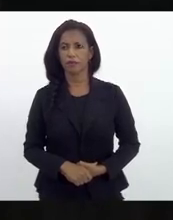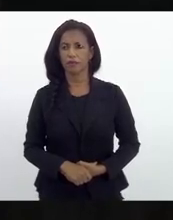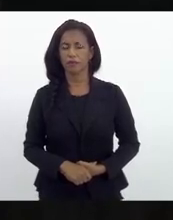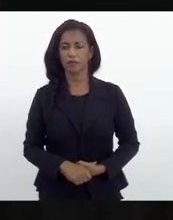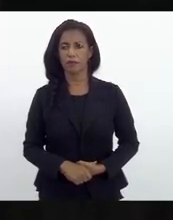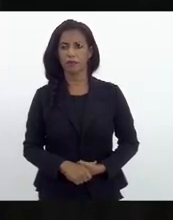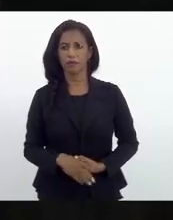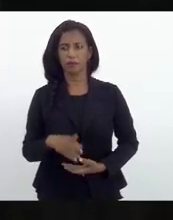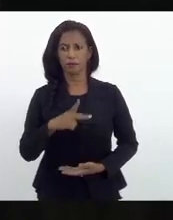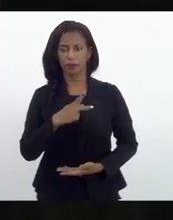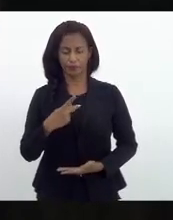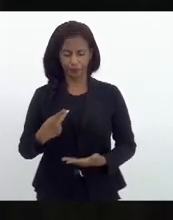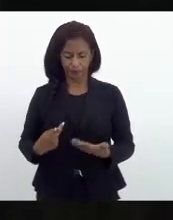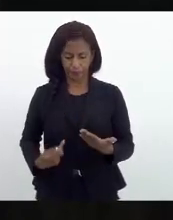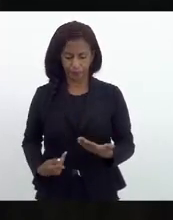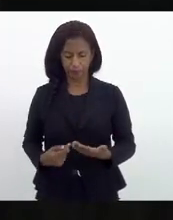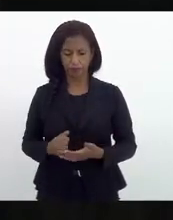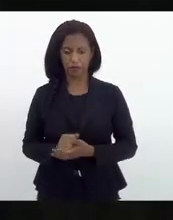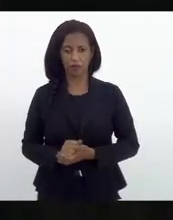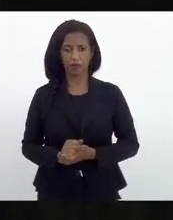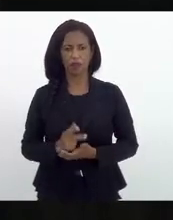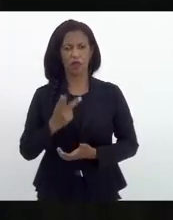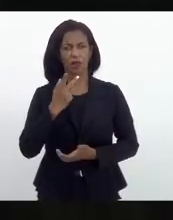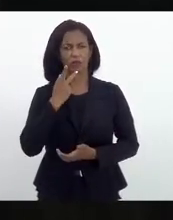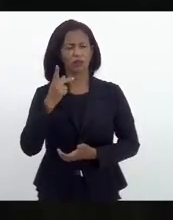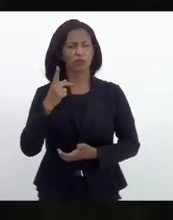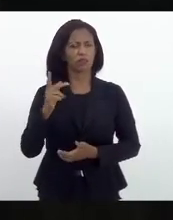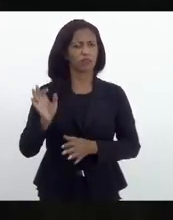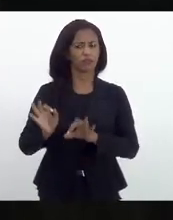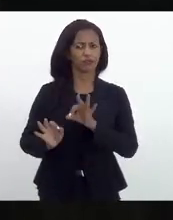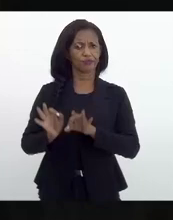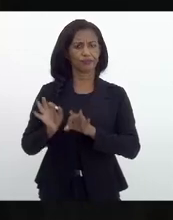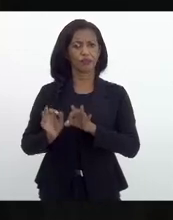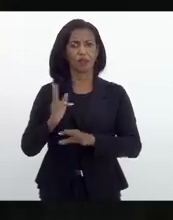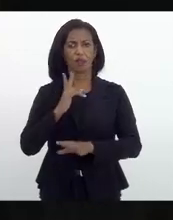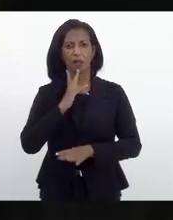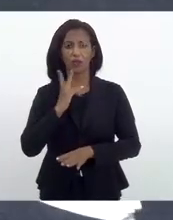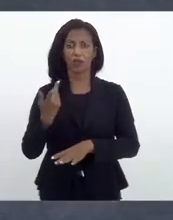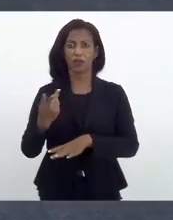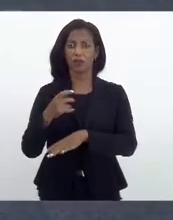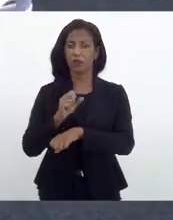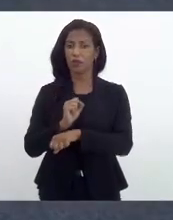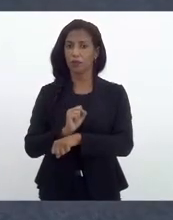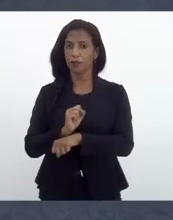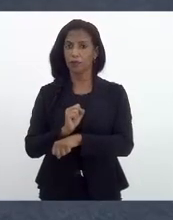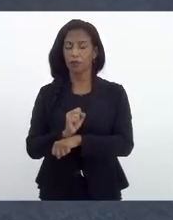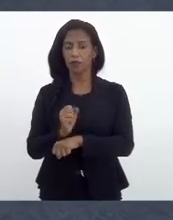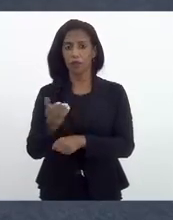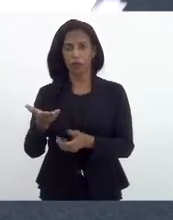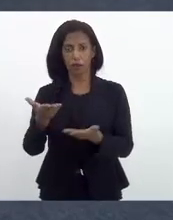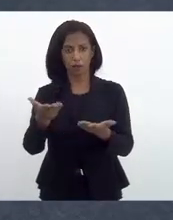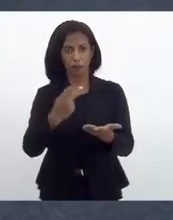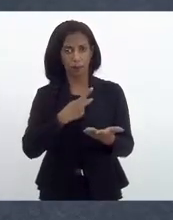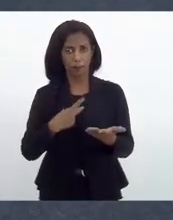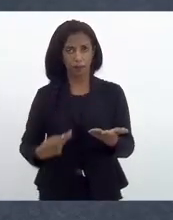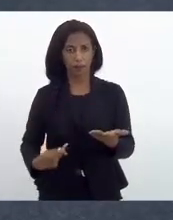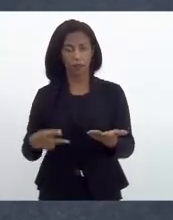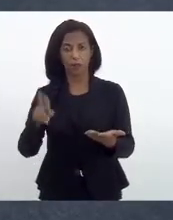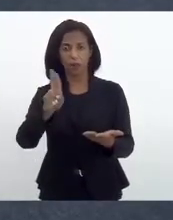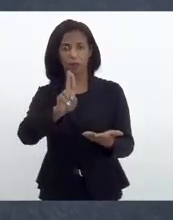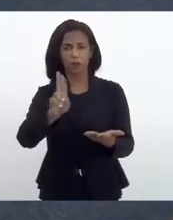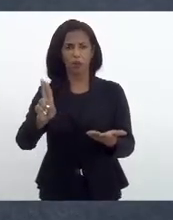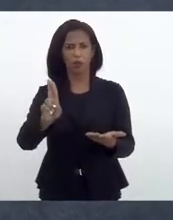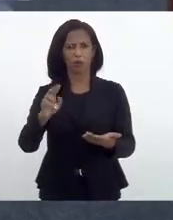presidente só a questão de justiça a gente estava aguardando vossa excelência pegou o nome da